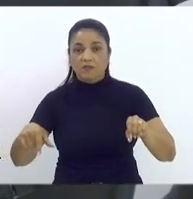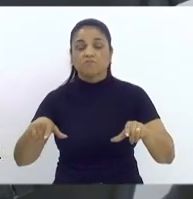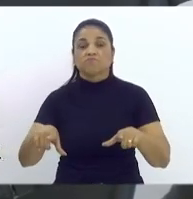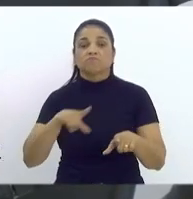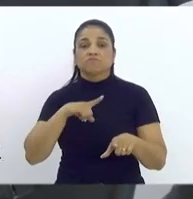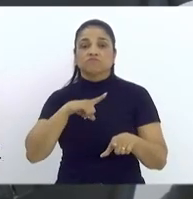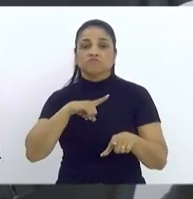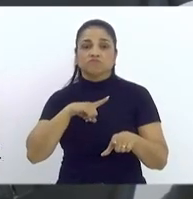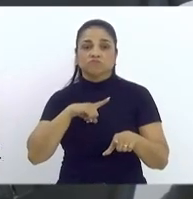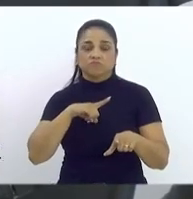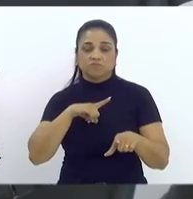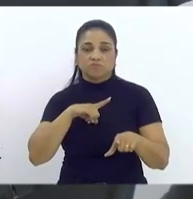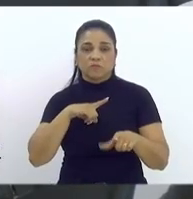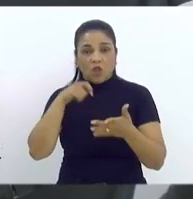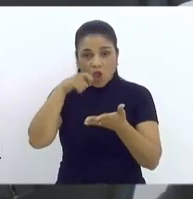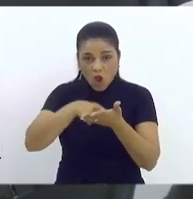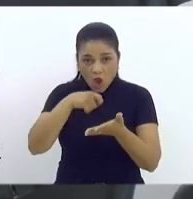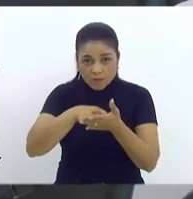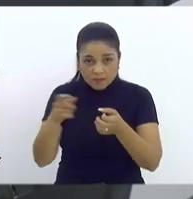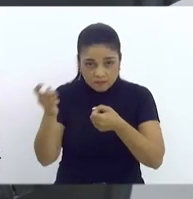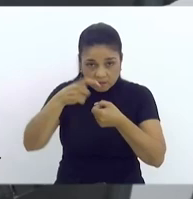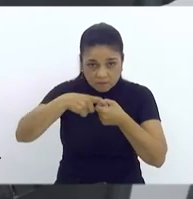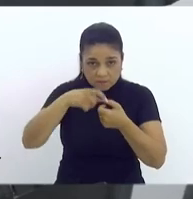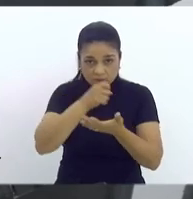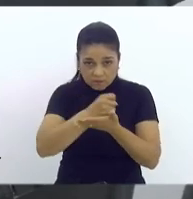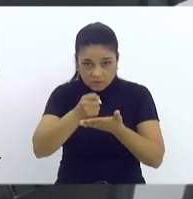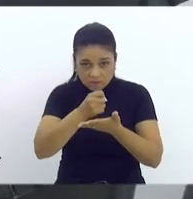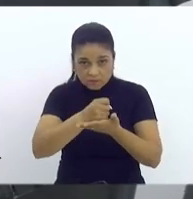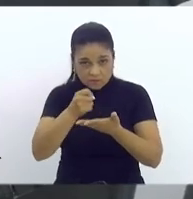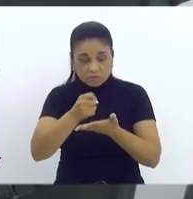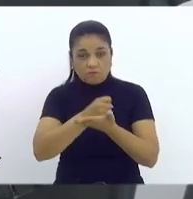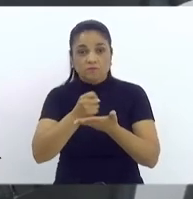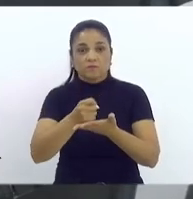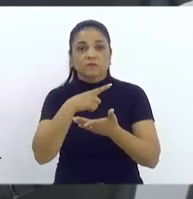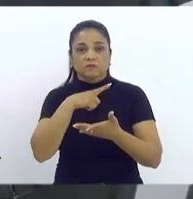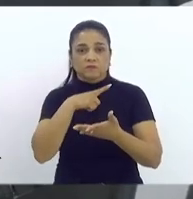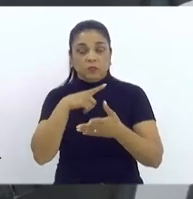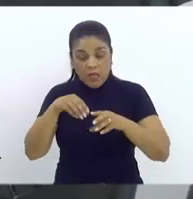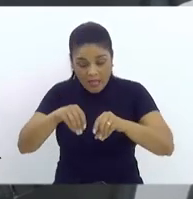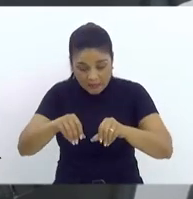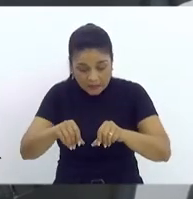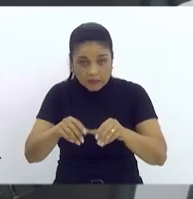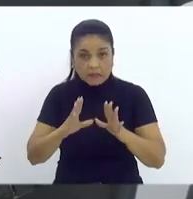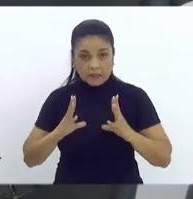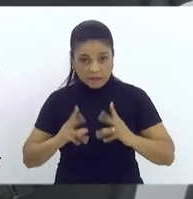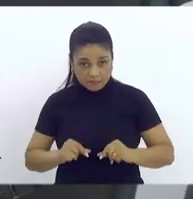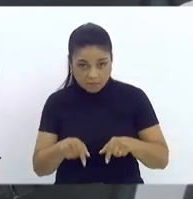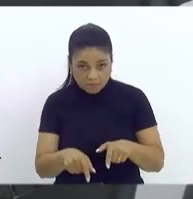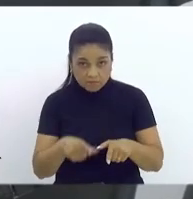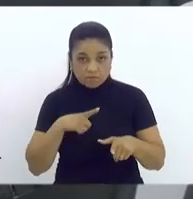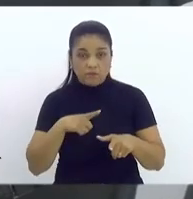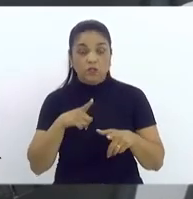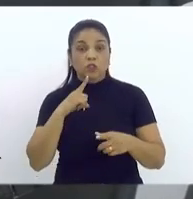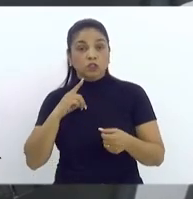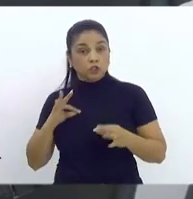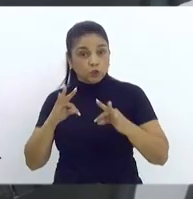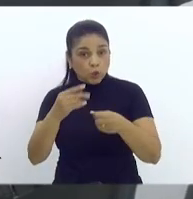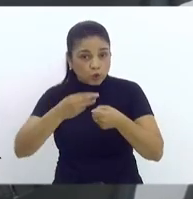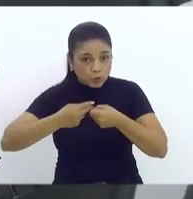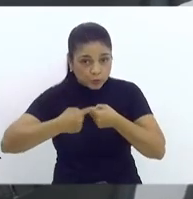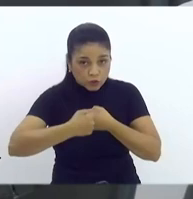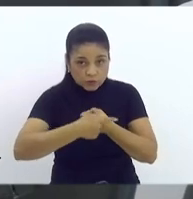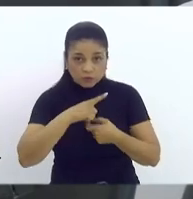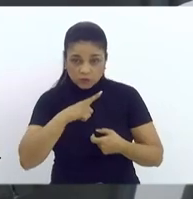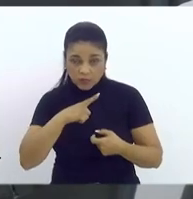da concessão? A abertura de novas agências era uma obrigação da concessão. Todos os municípios têm agências?